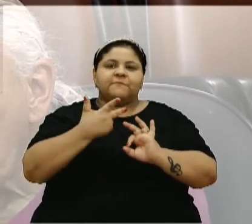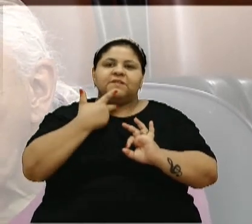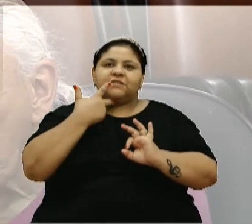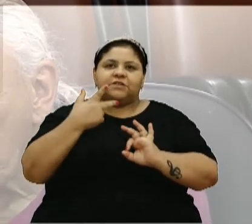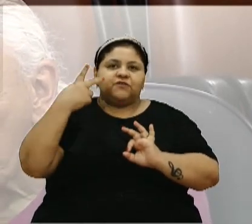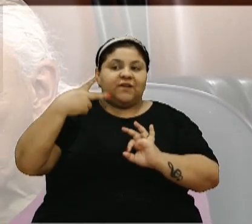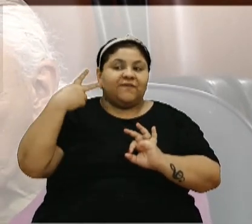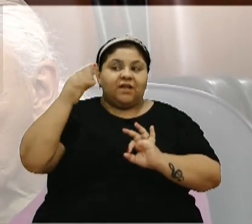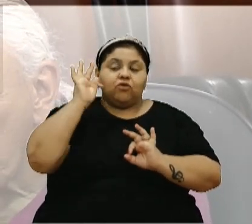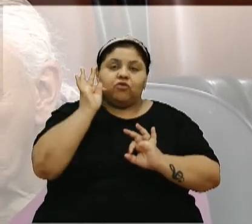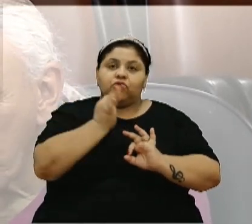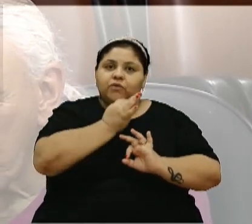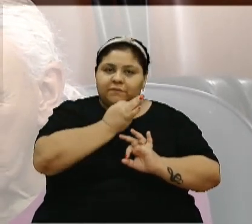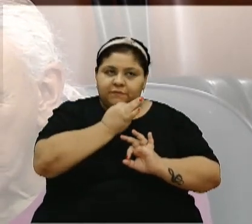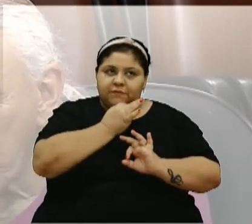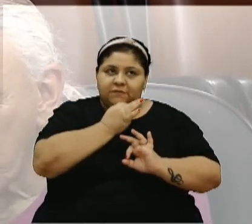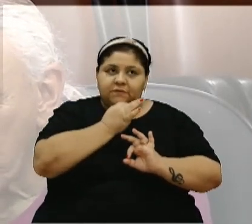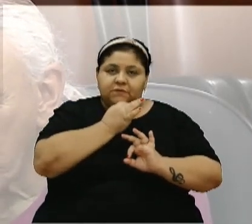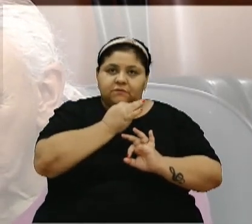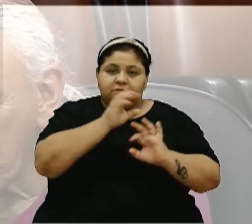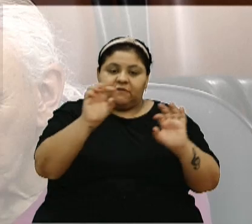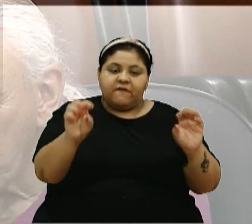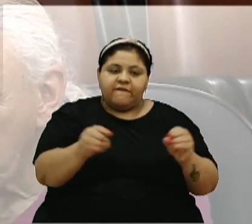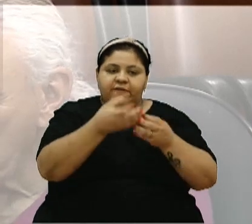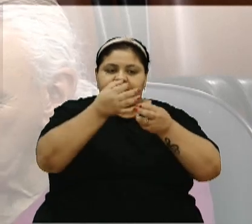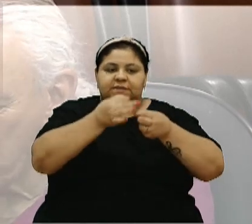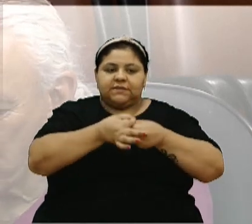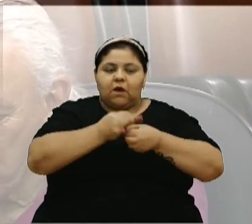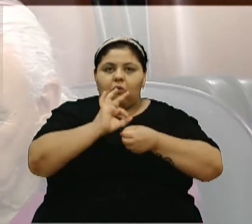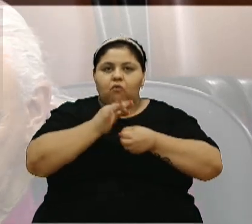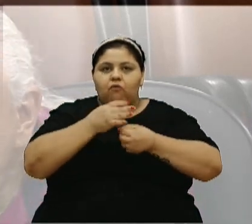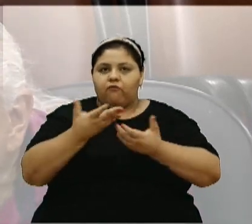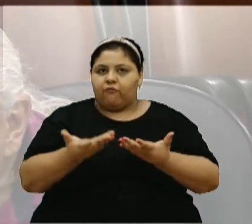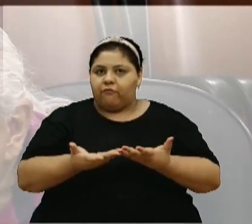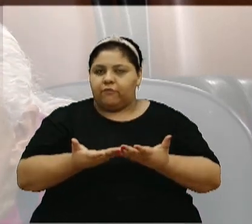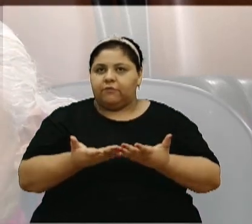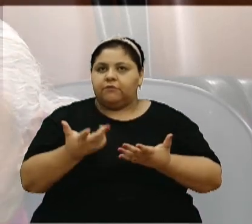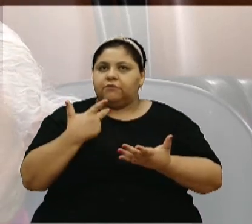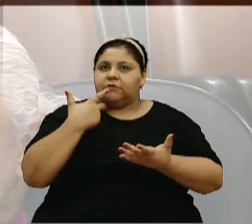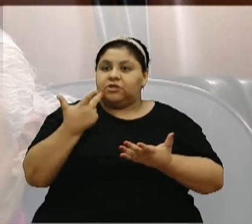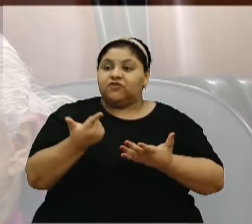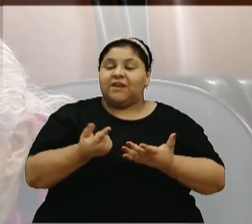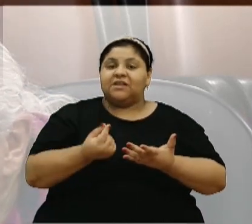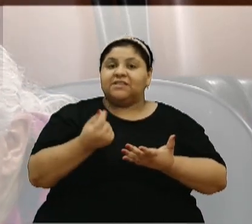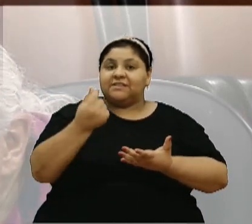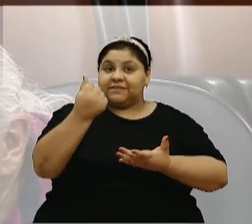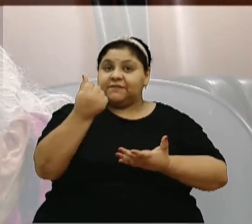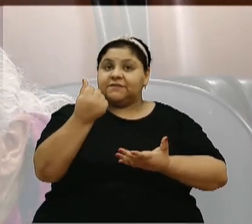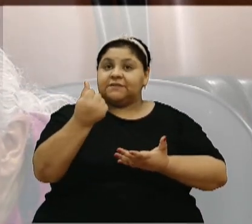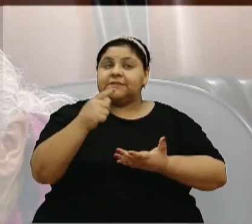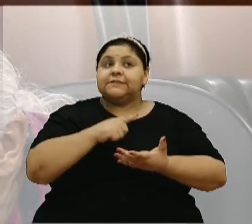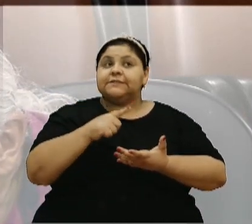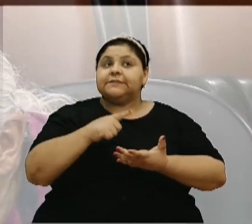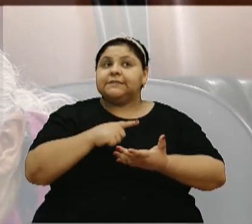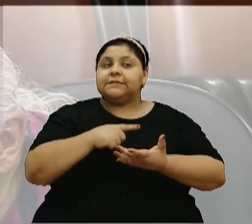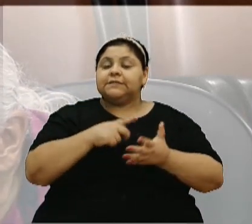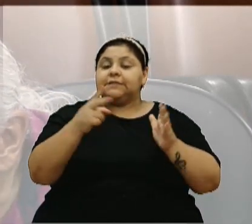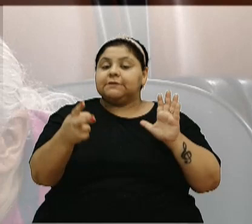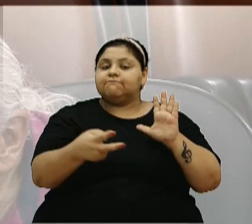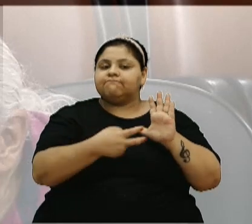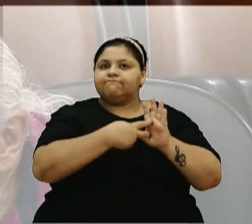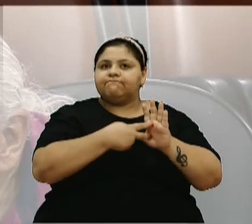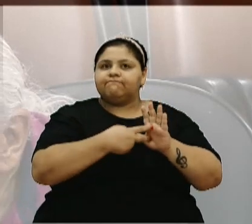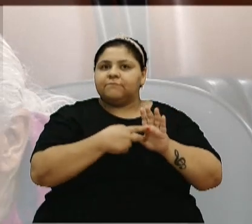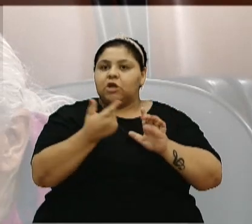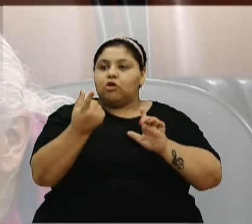vereadora Tati, que a Festa da Uva, né, a gente fala de custos, a gente tem que prestar muita atenção realmente com o